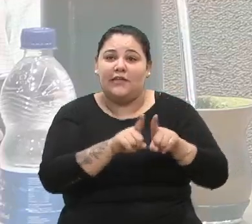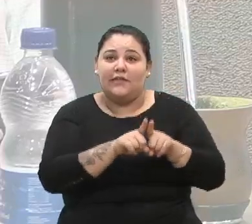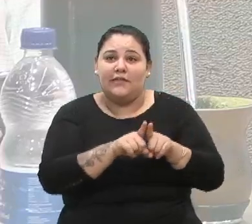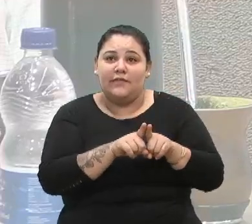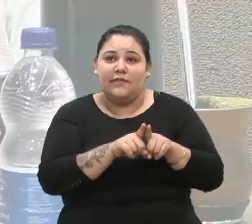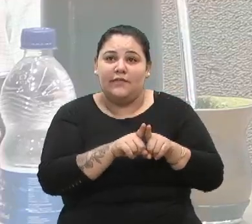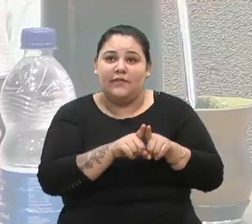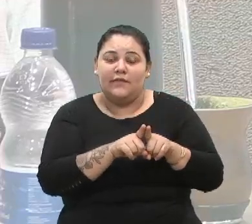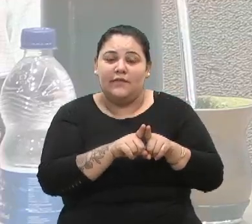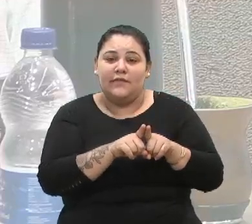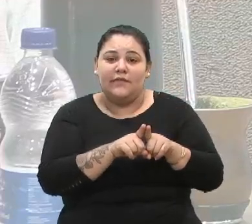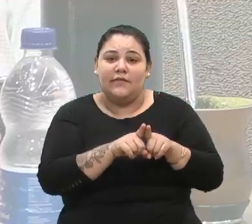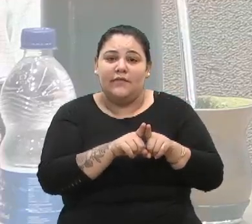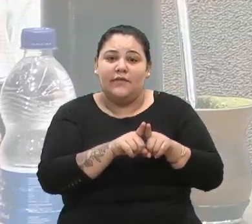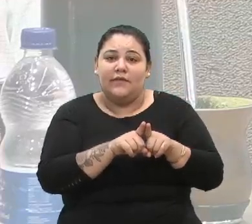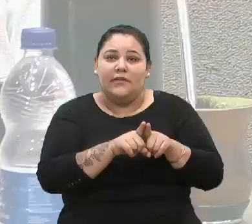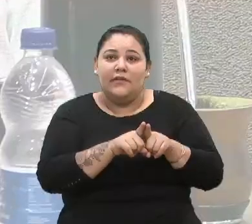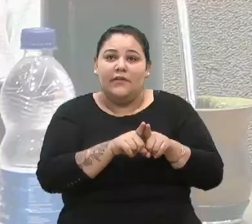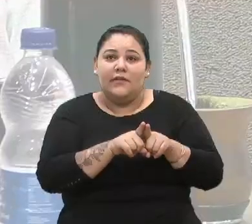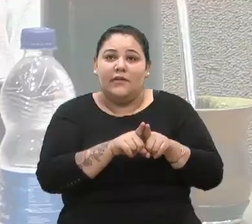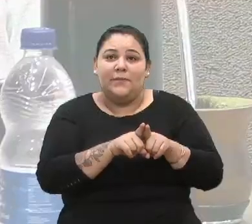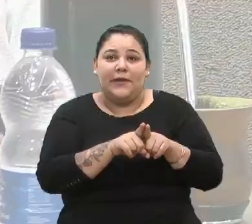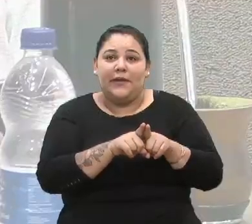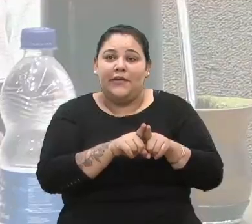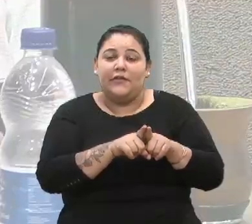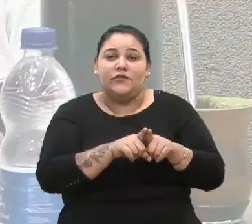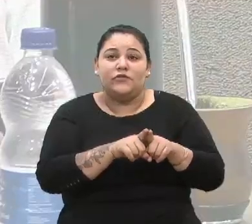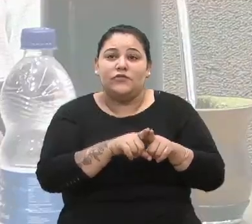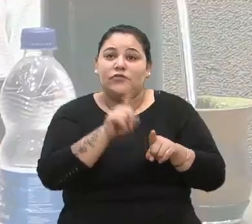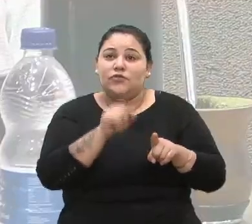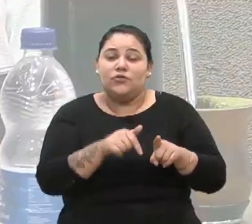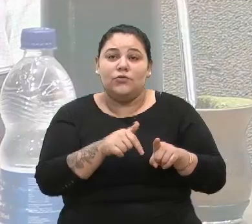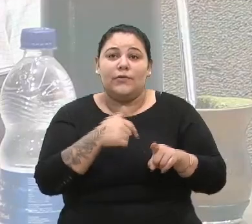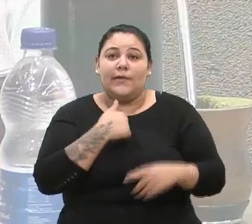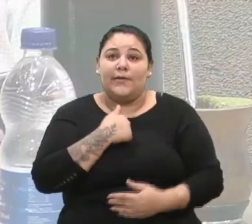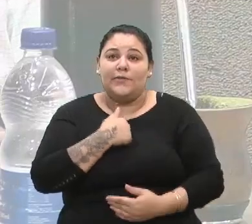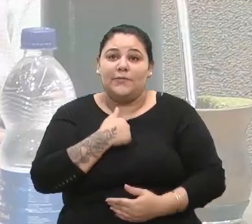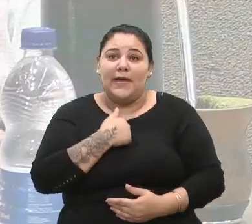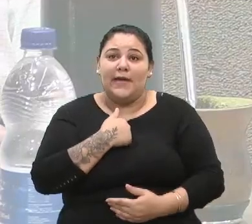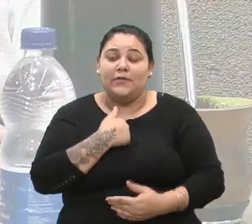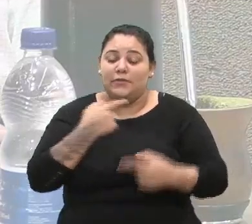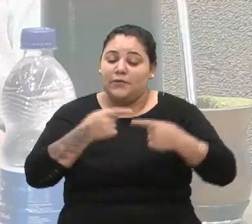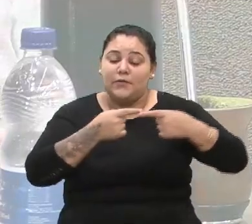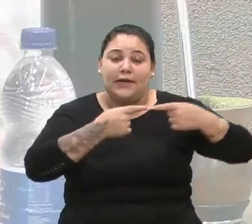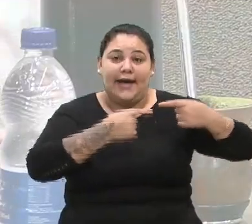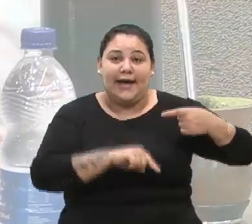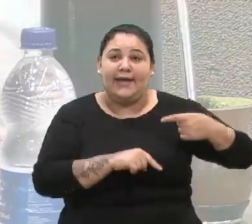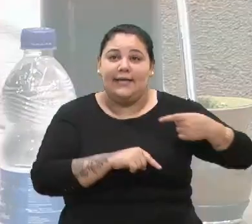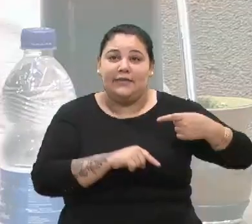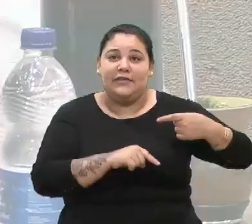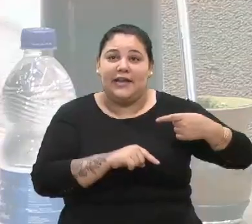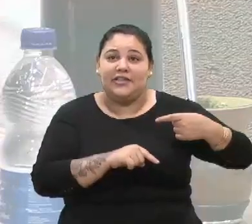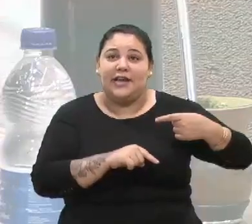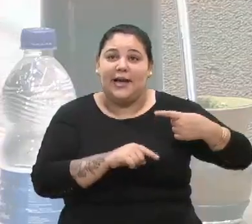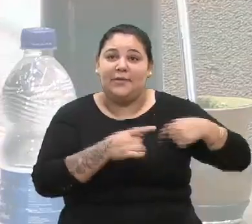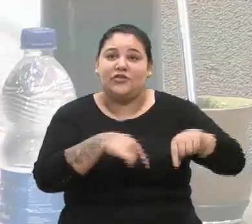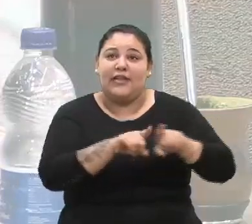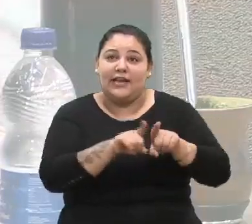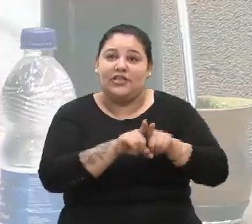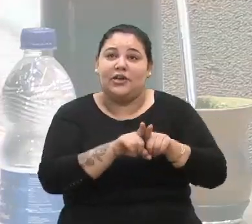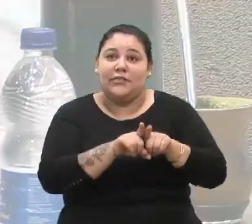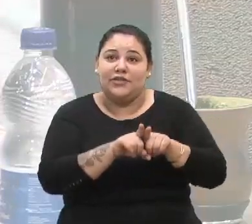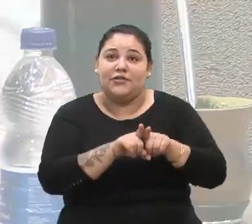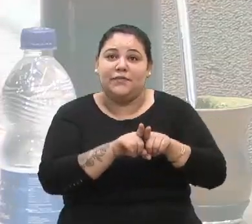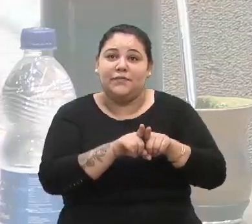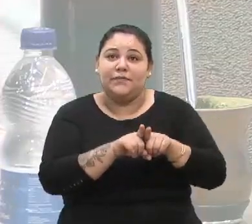em menos tempo do que o horário que tu tem que fazer. Não tem como. Então, a gente tem que refletir essa situação aí. E o que o